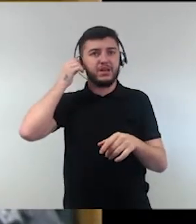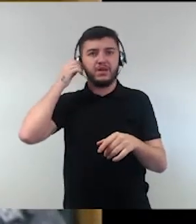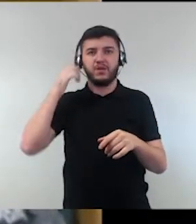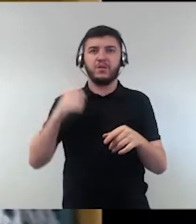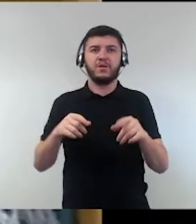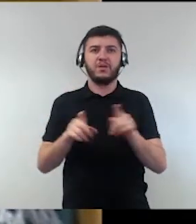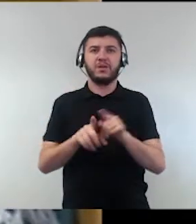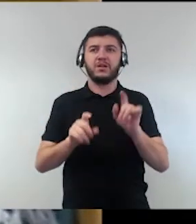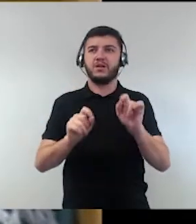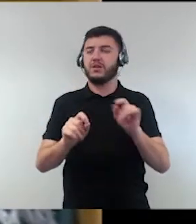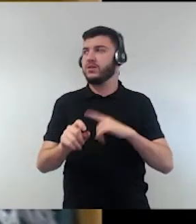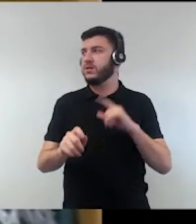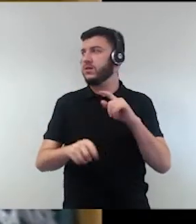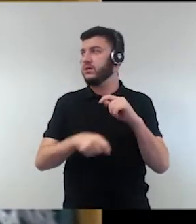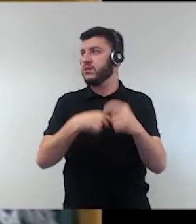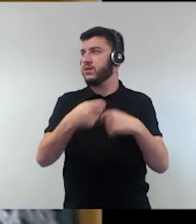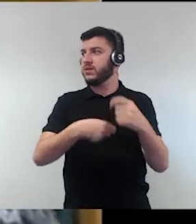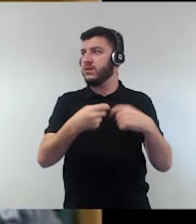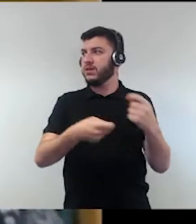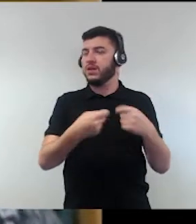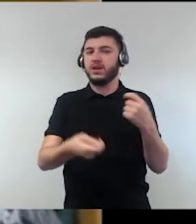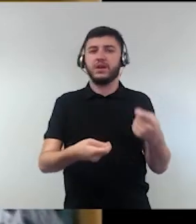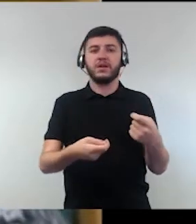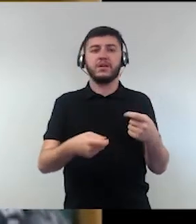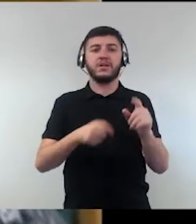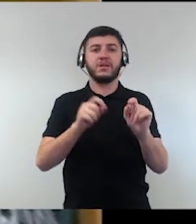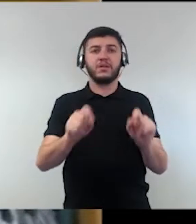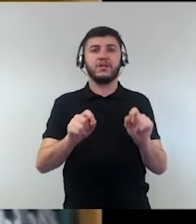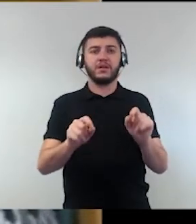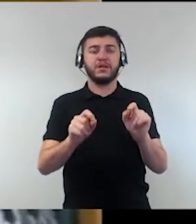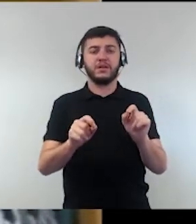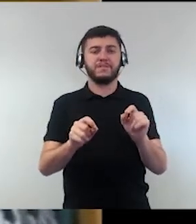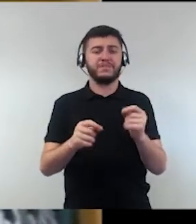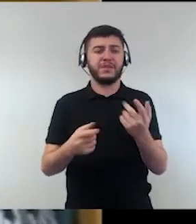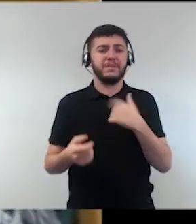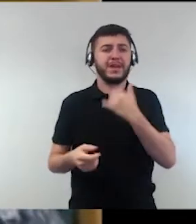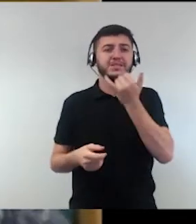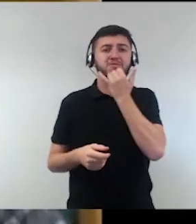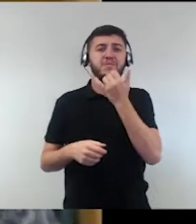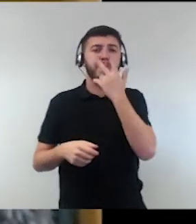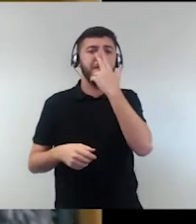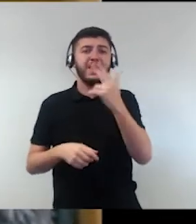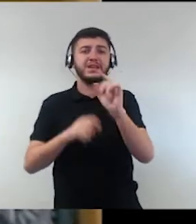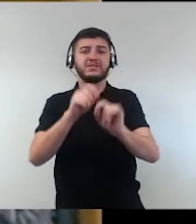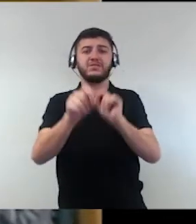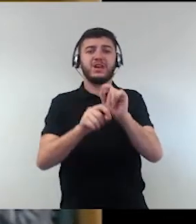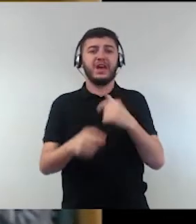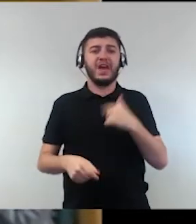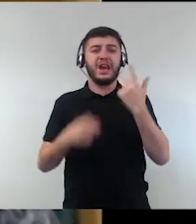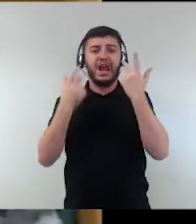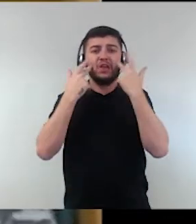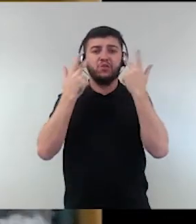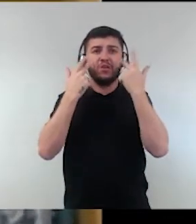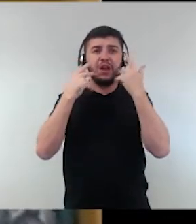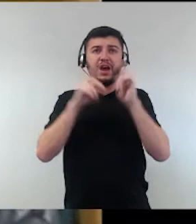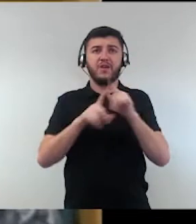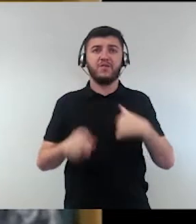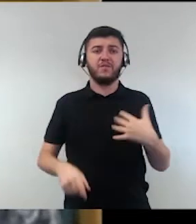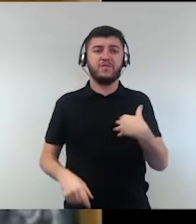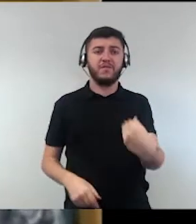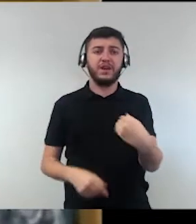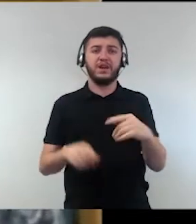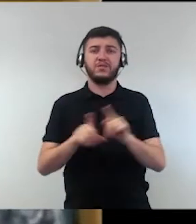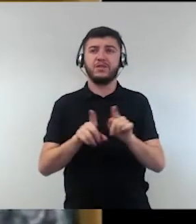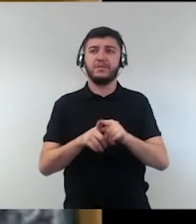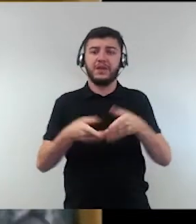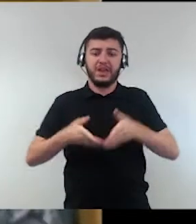não envolvia nenhum tipo de sentimento, como se fosse natural parir um filho, deixar um corpo de um